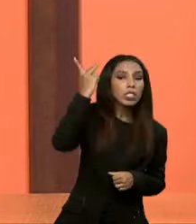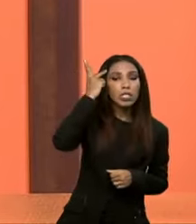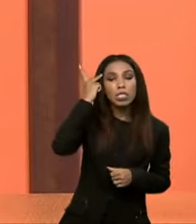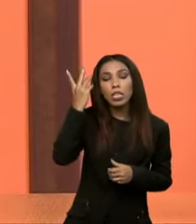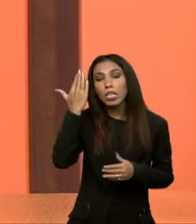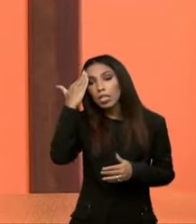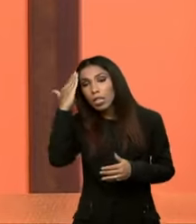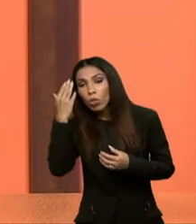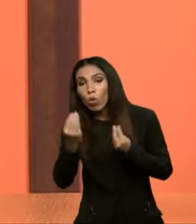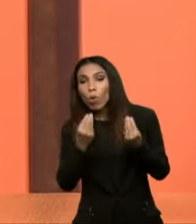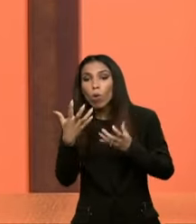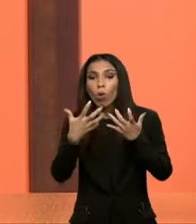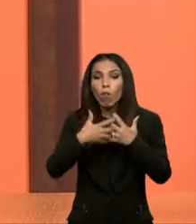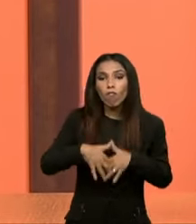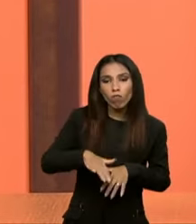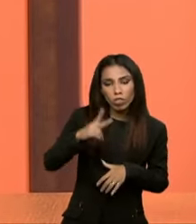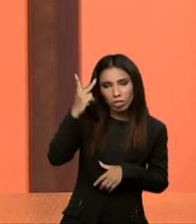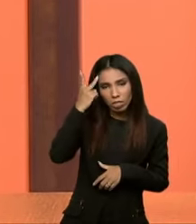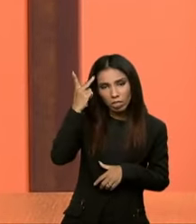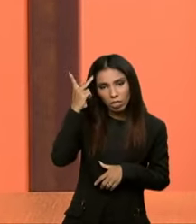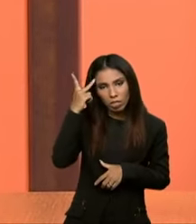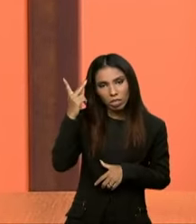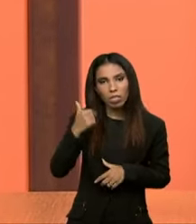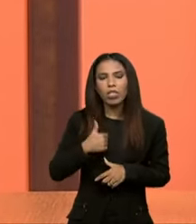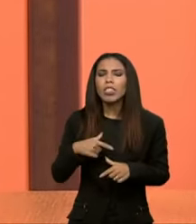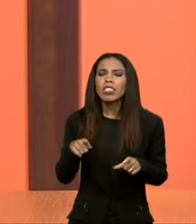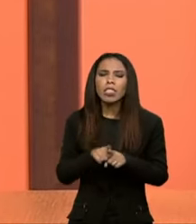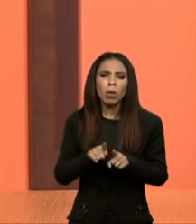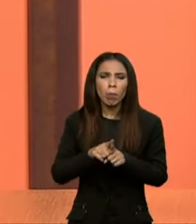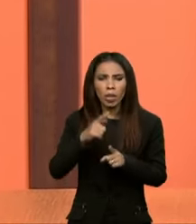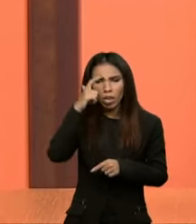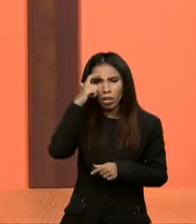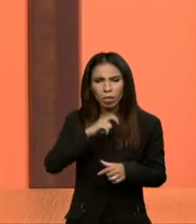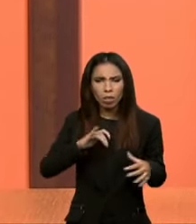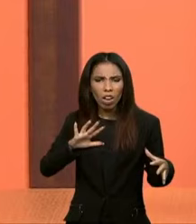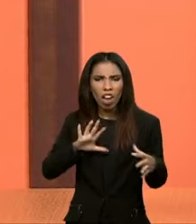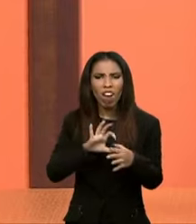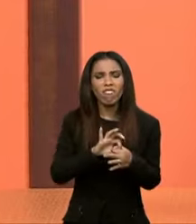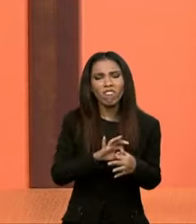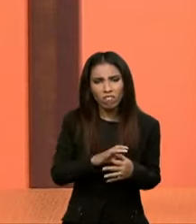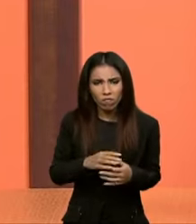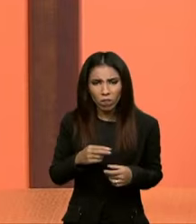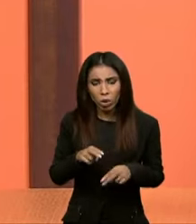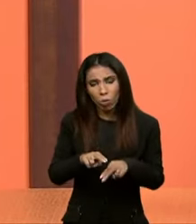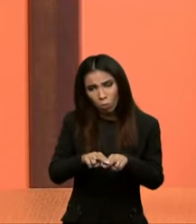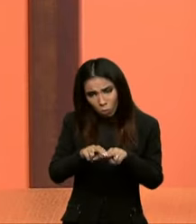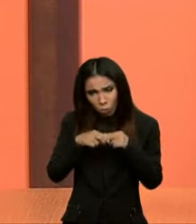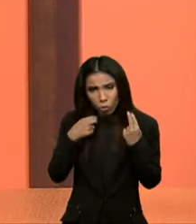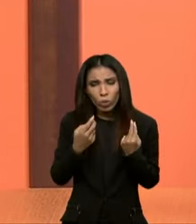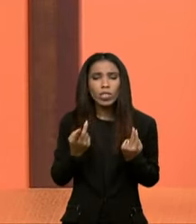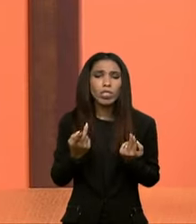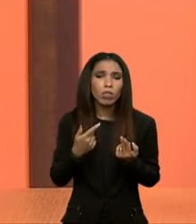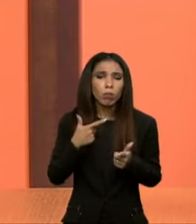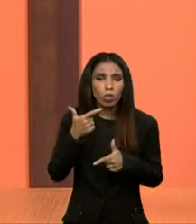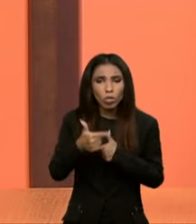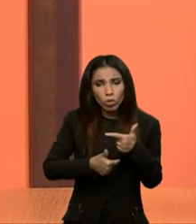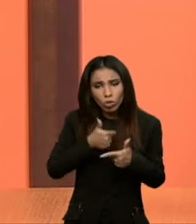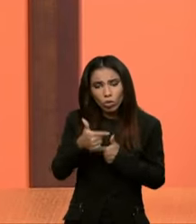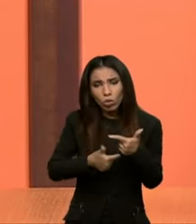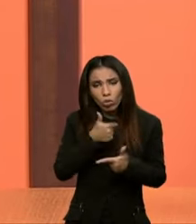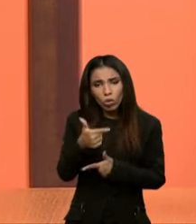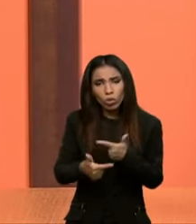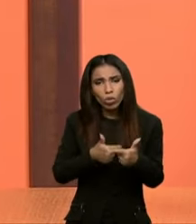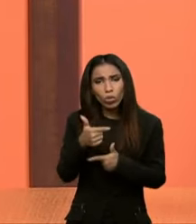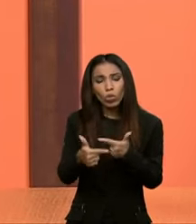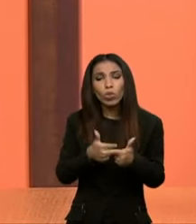São Paulo... E tem uma parte de mim que tem muito a ver com aquilo ali. É. Porque até meio por isso que o meu trabalho atrai muito,